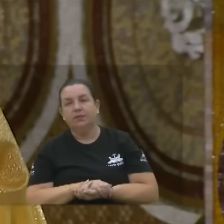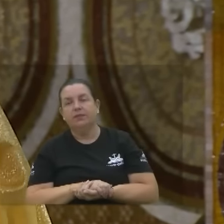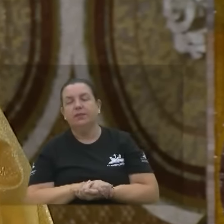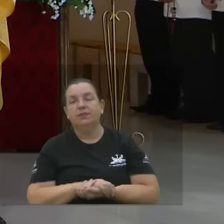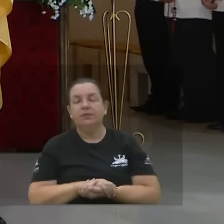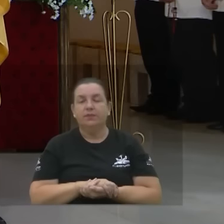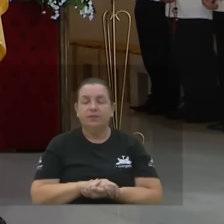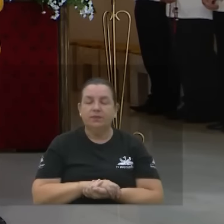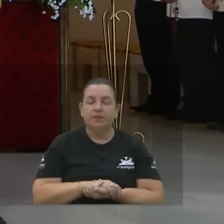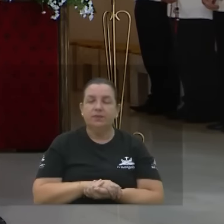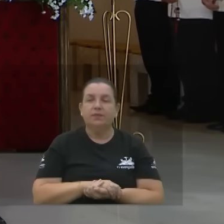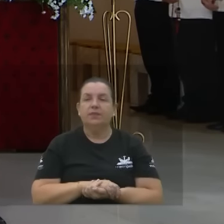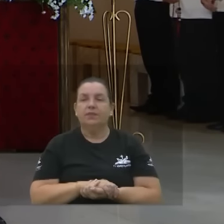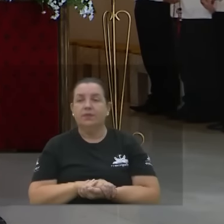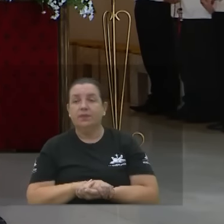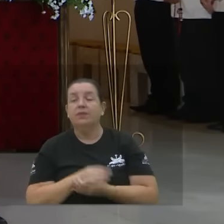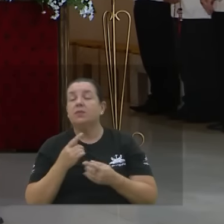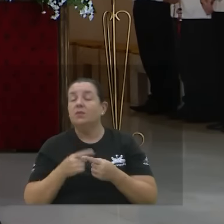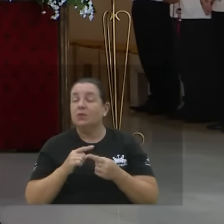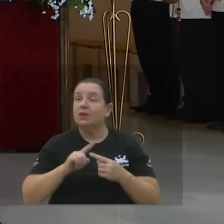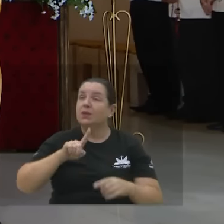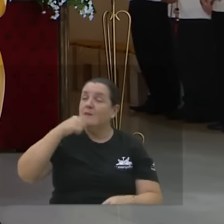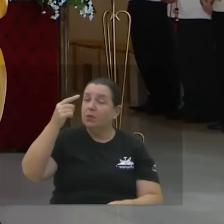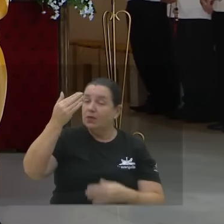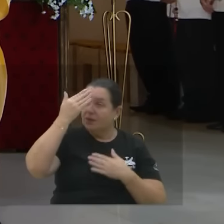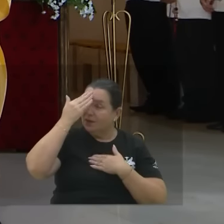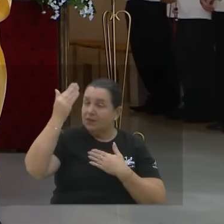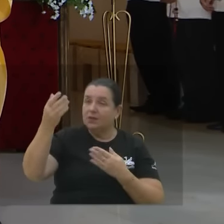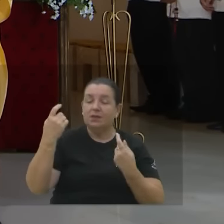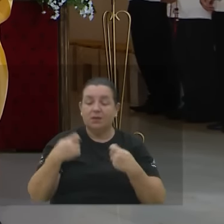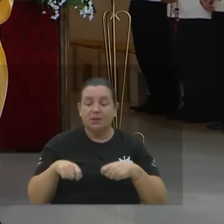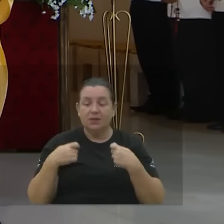para que depois nós possamos agradecer.